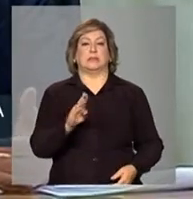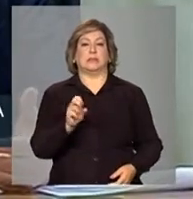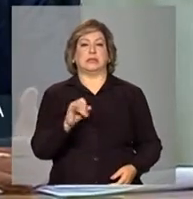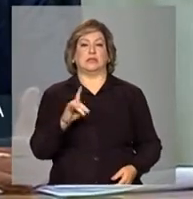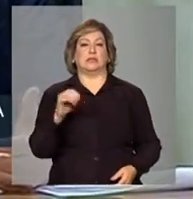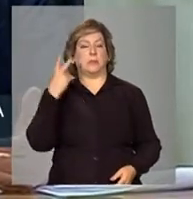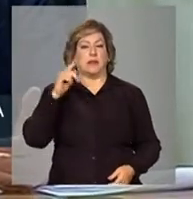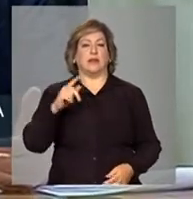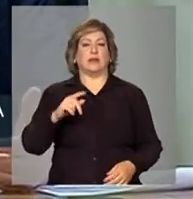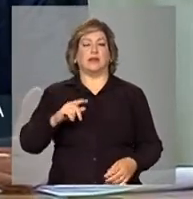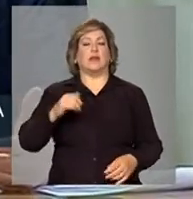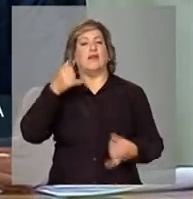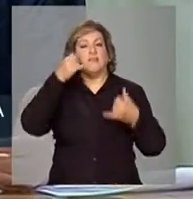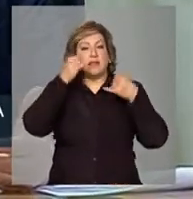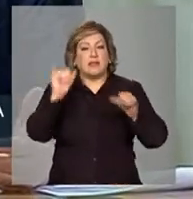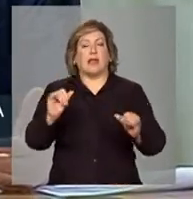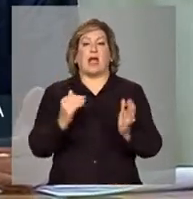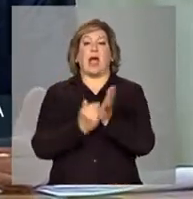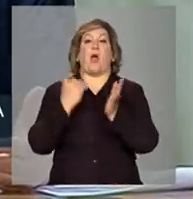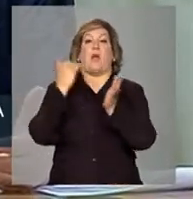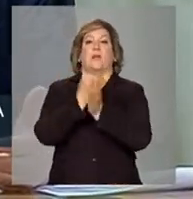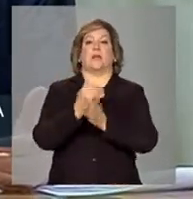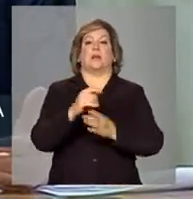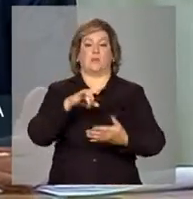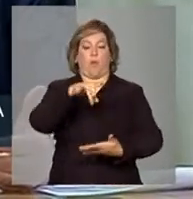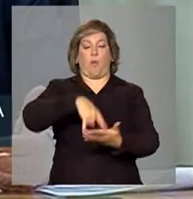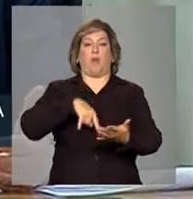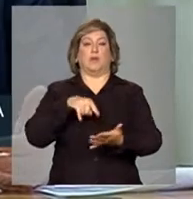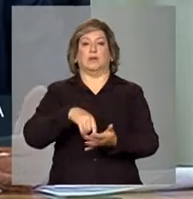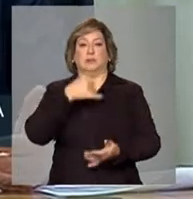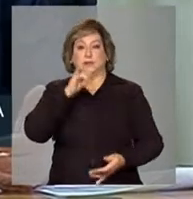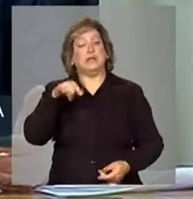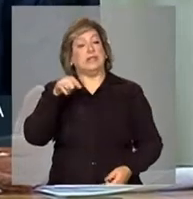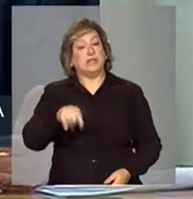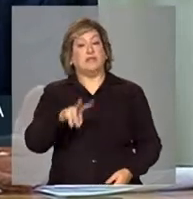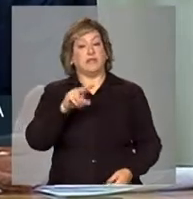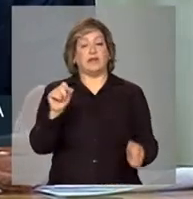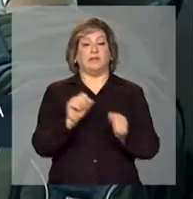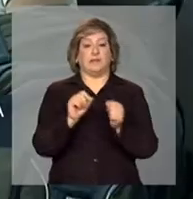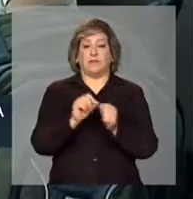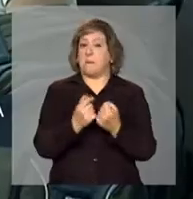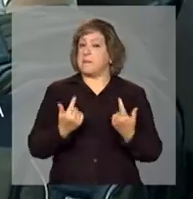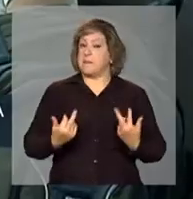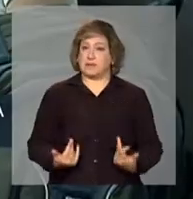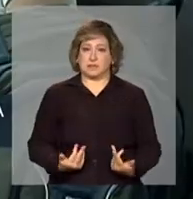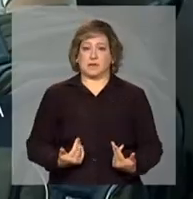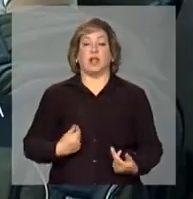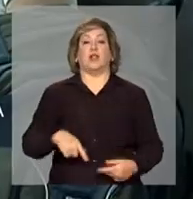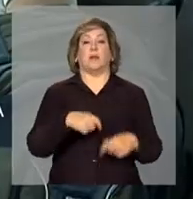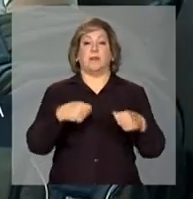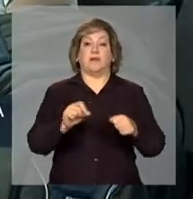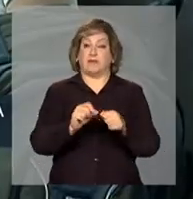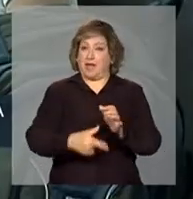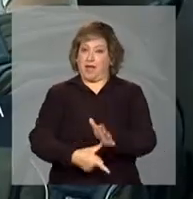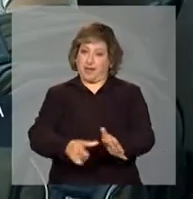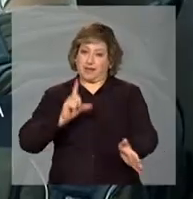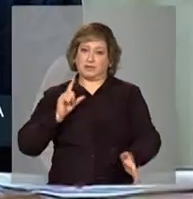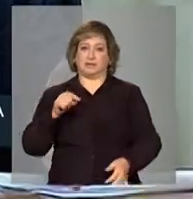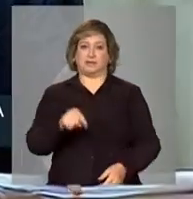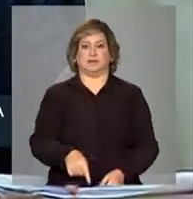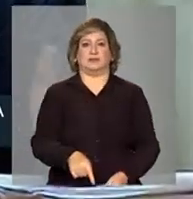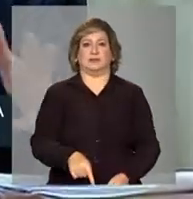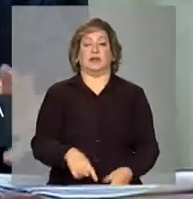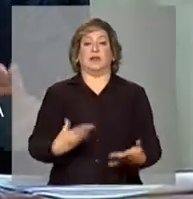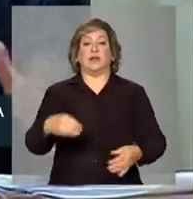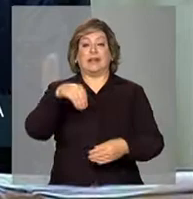impedir o aumento da tarifa de energia isso é feito da mesma maneira nós vamos ter que antecipar isto etc